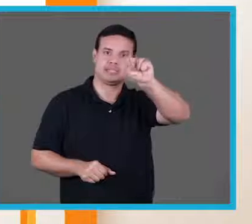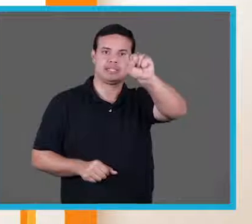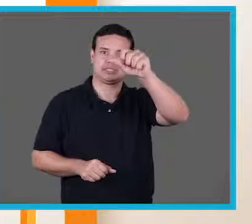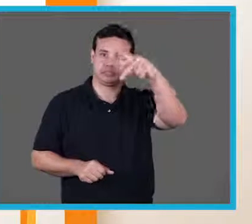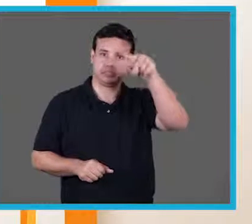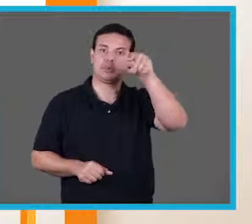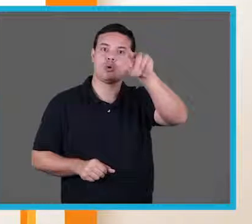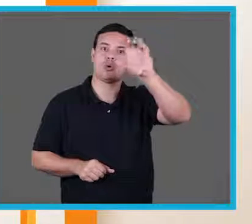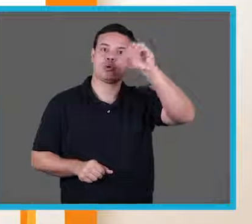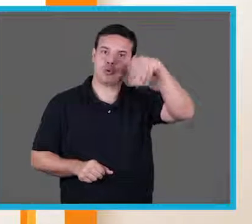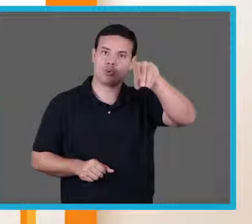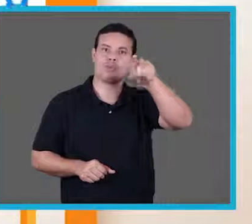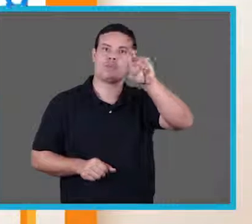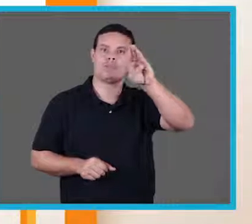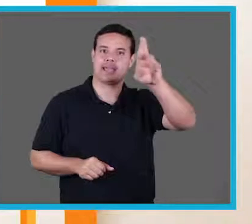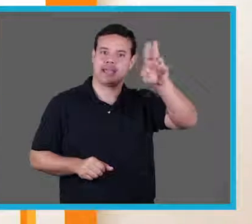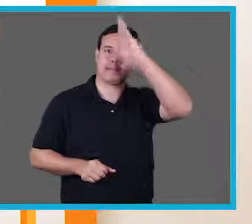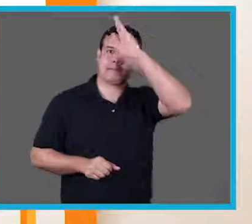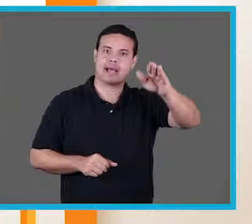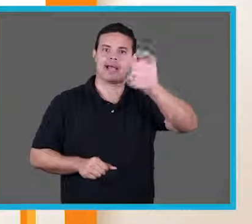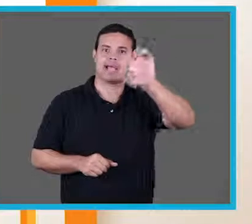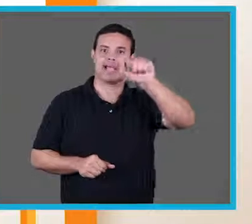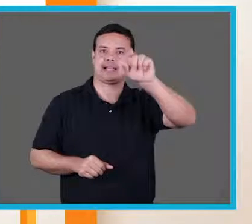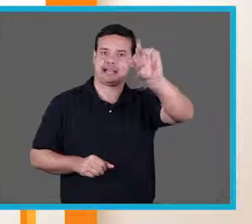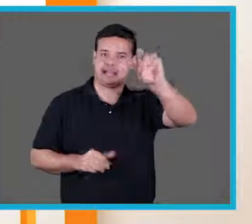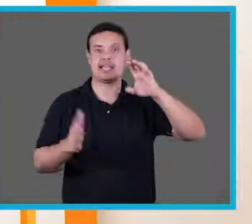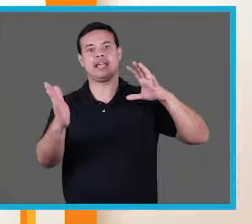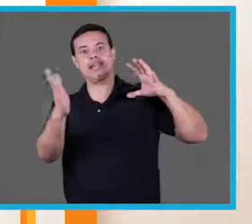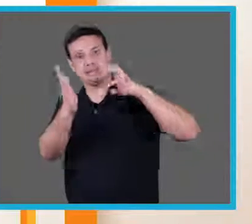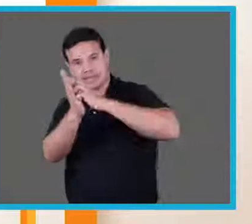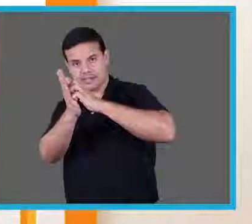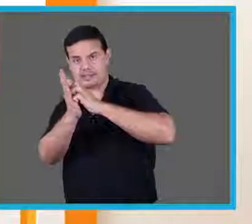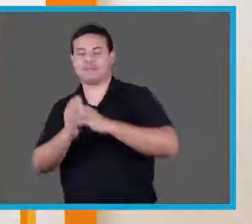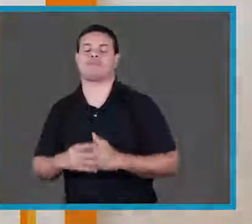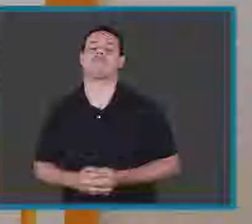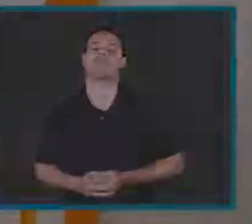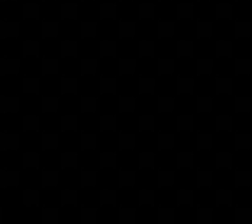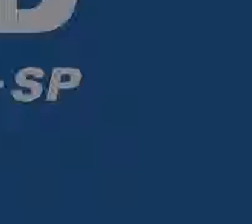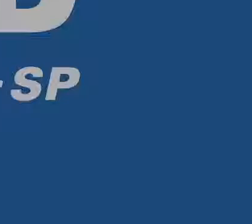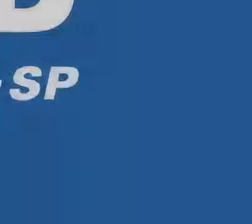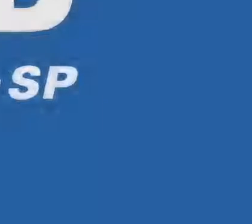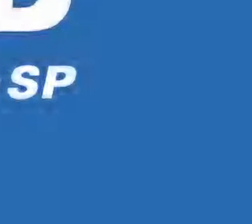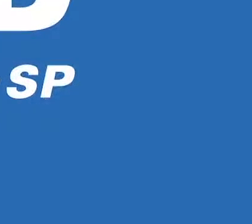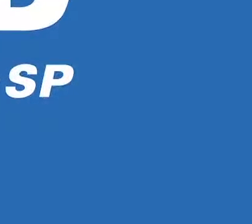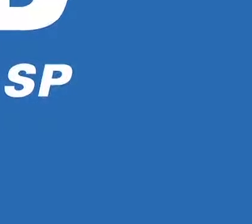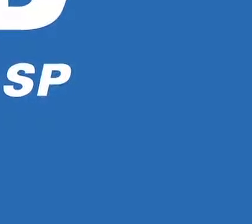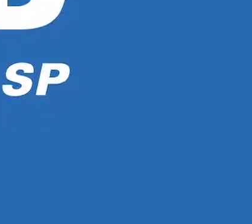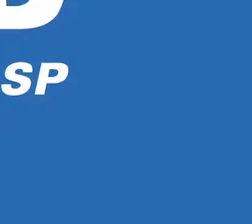www.sebraesp.com.br/ead e faça já sua matrícula.